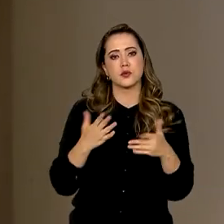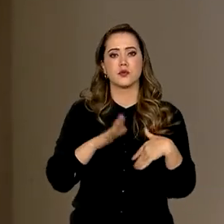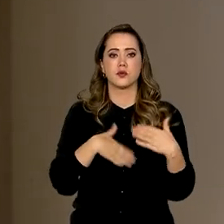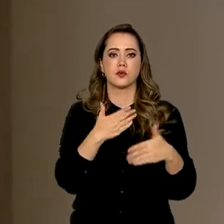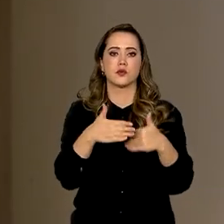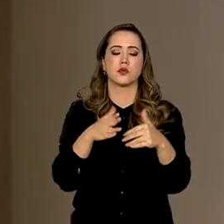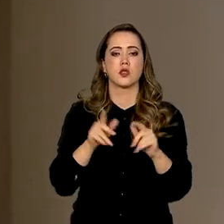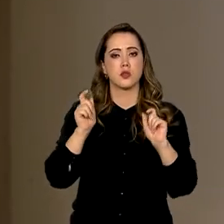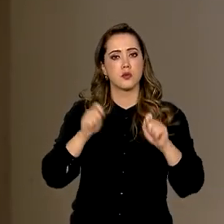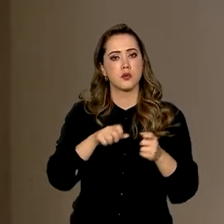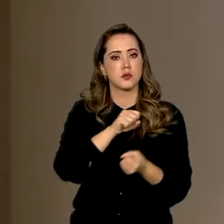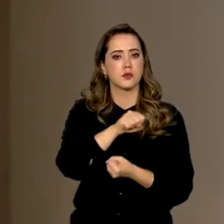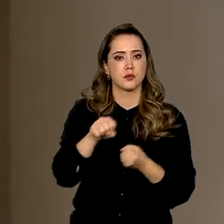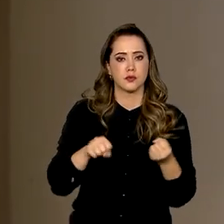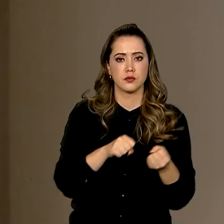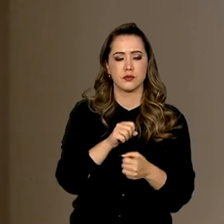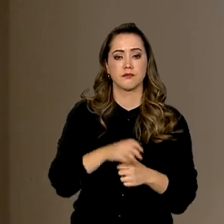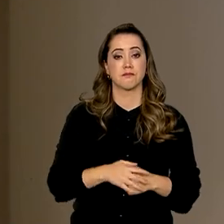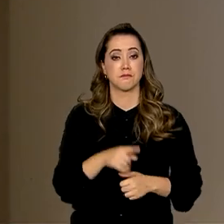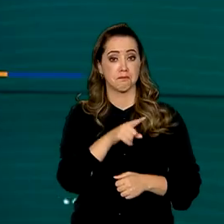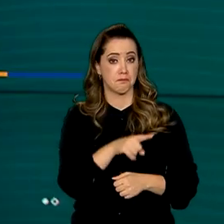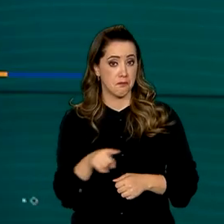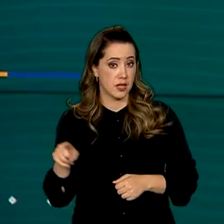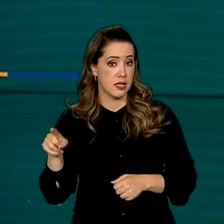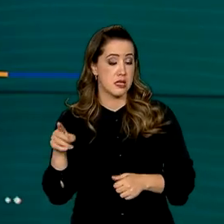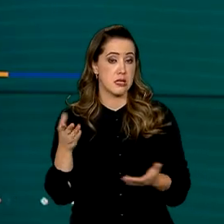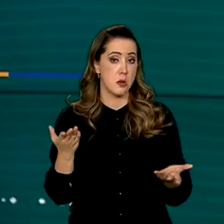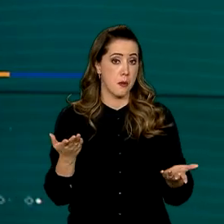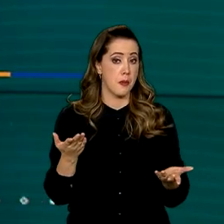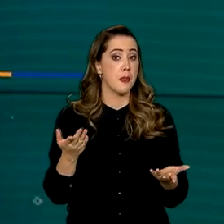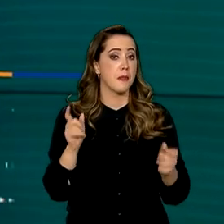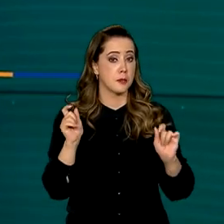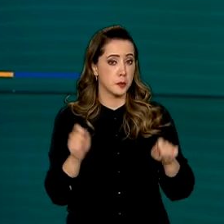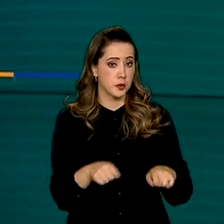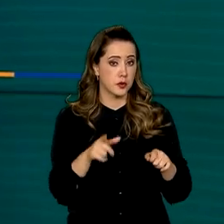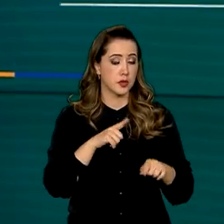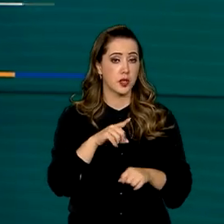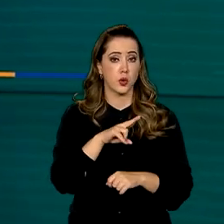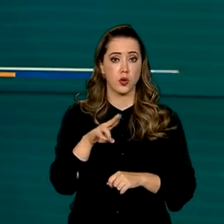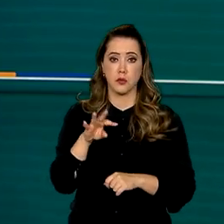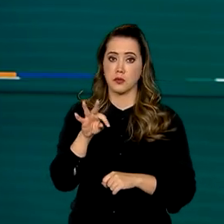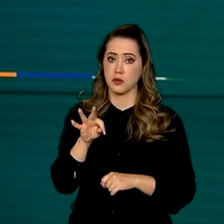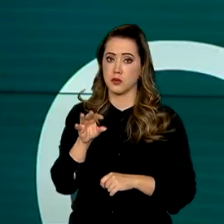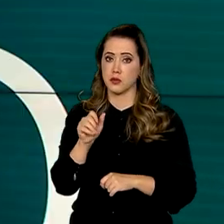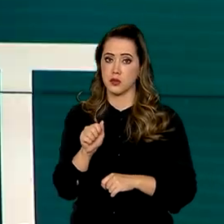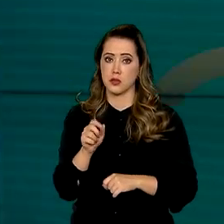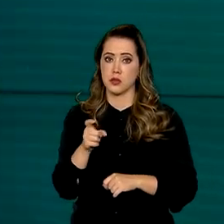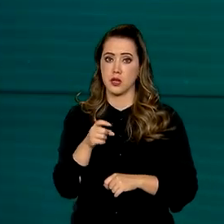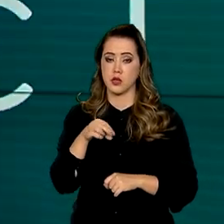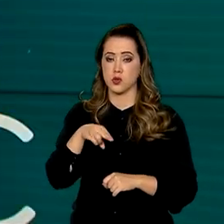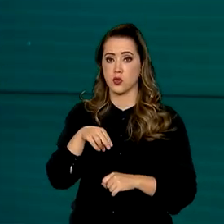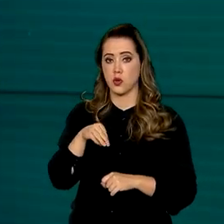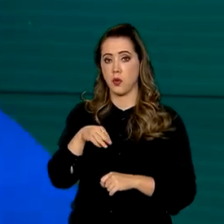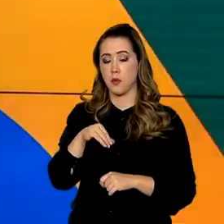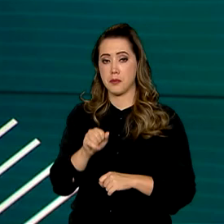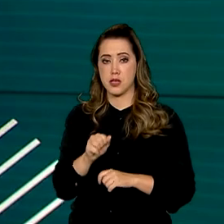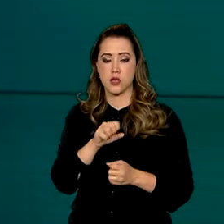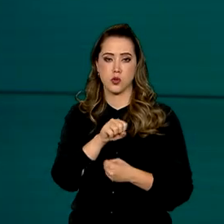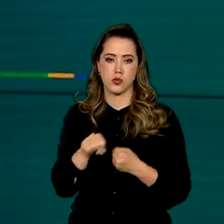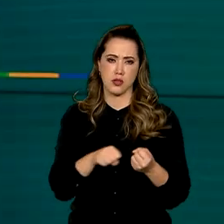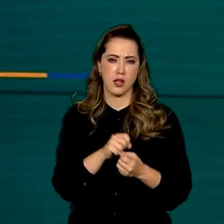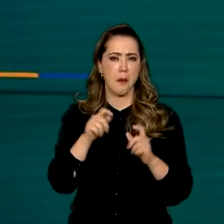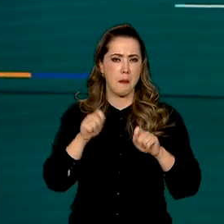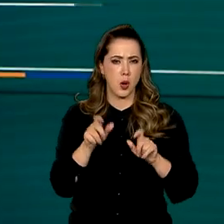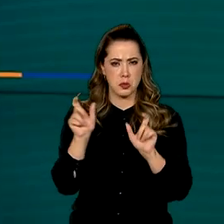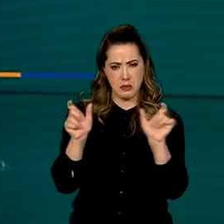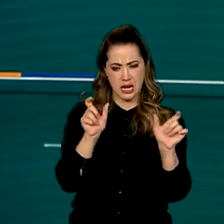promover o desenvolvimento de forma sustentável. Esse processo tem um nome, taxonomia sustentável. Parece um